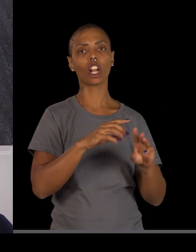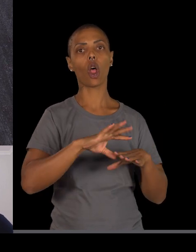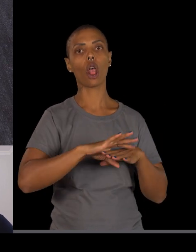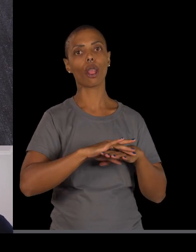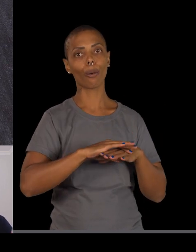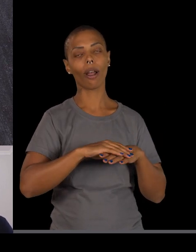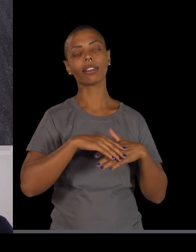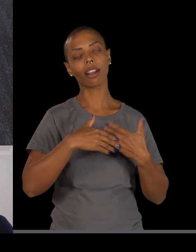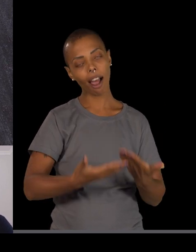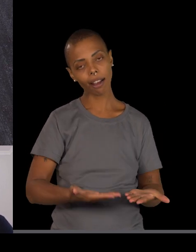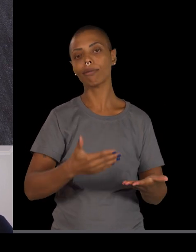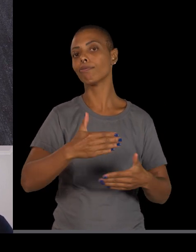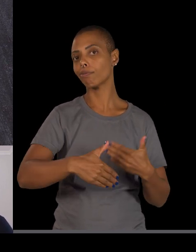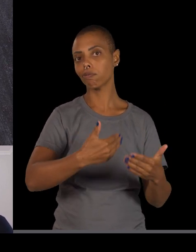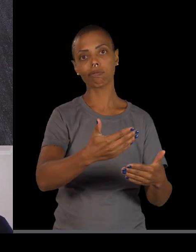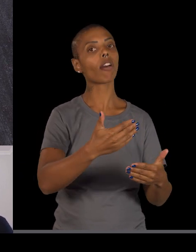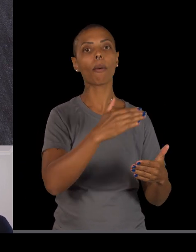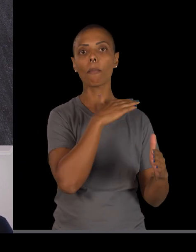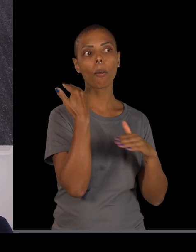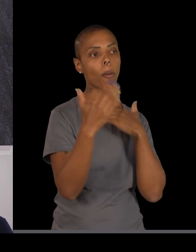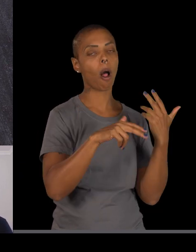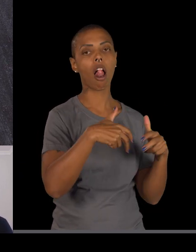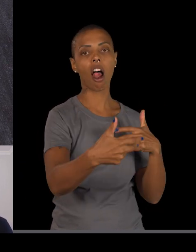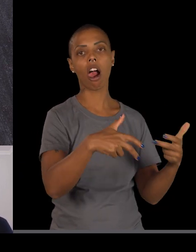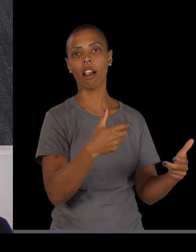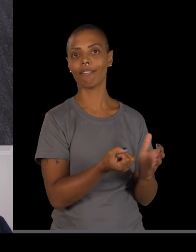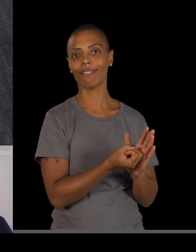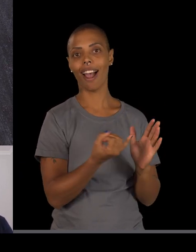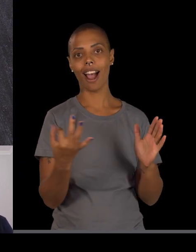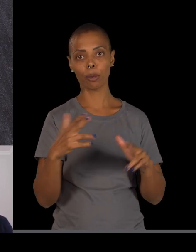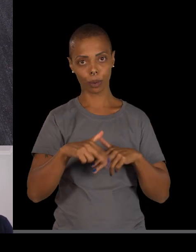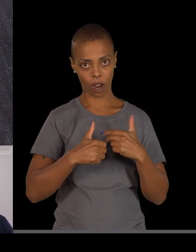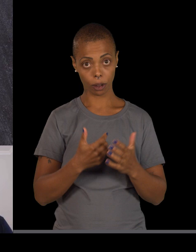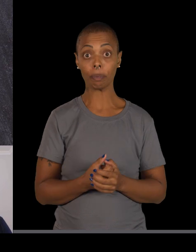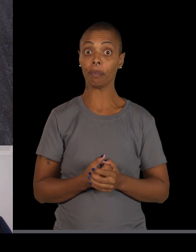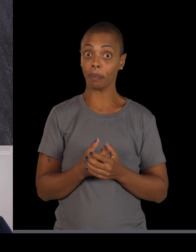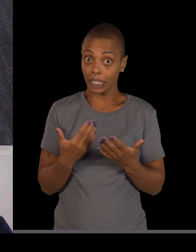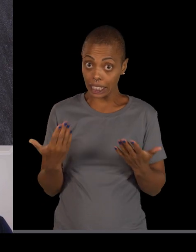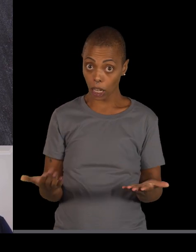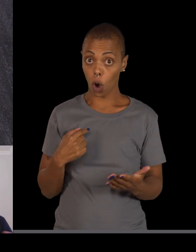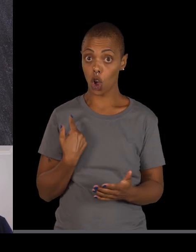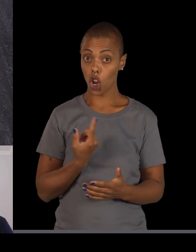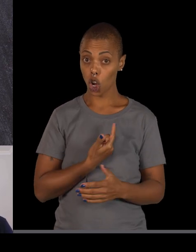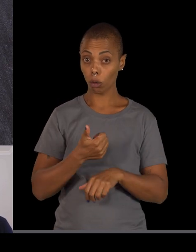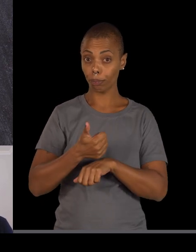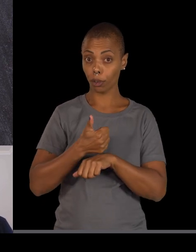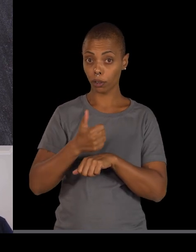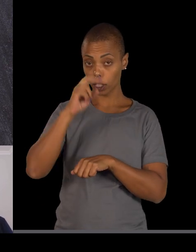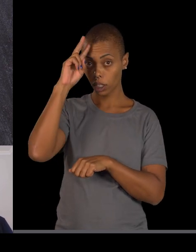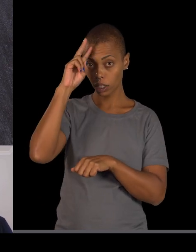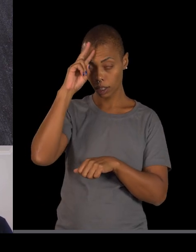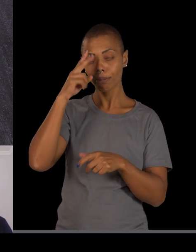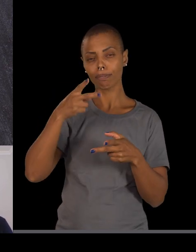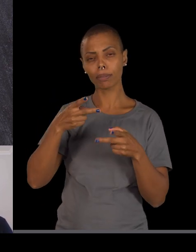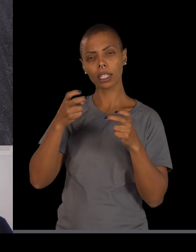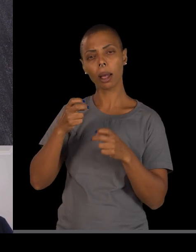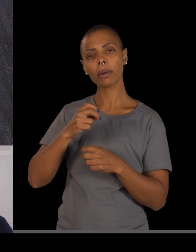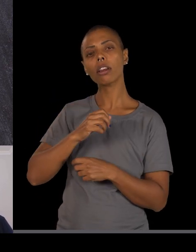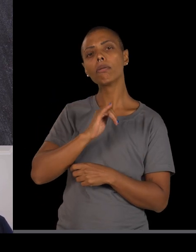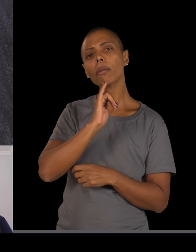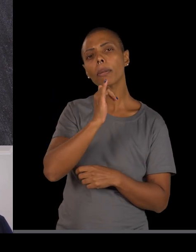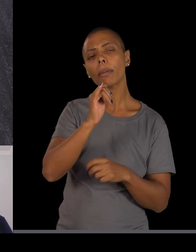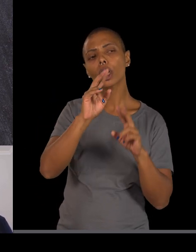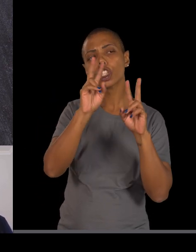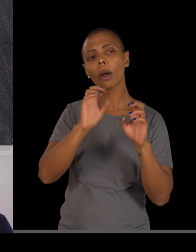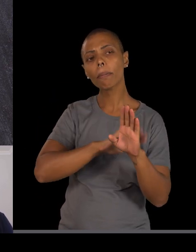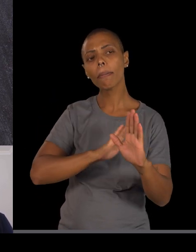também ocasionou uma grande quantidade de mortes. Então nós, como historiadores, a gente percebe pelos relatos do período colonial